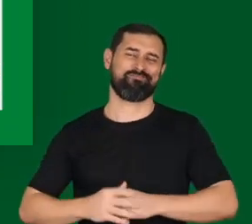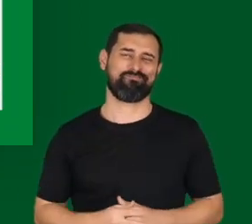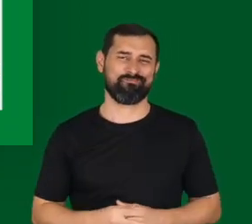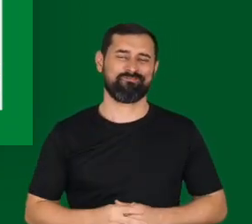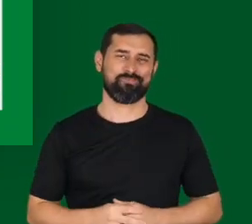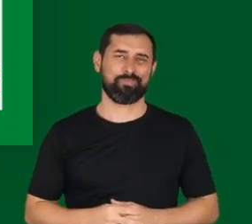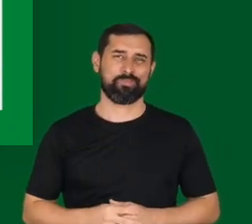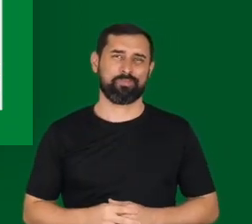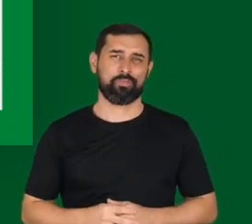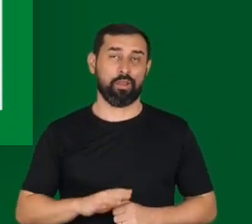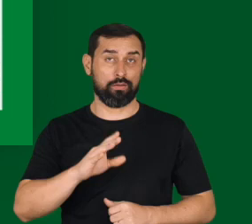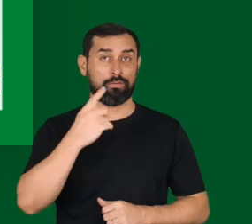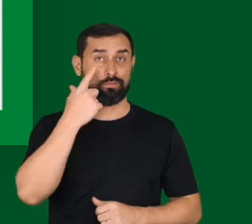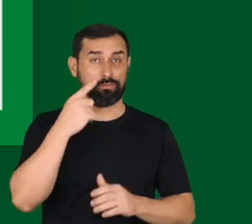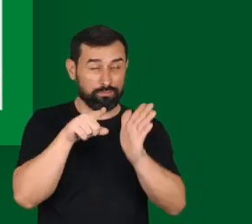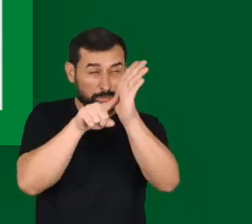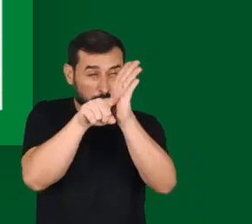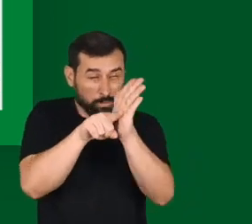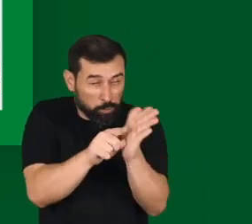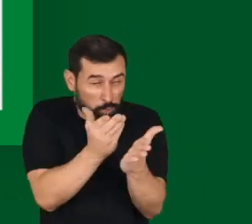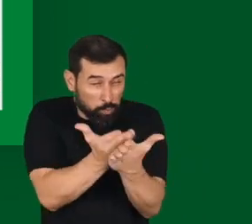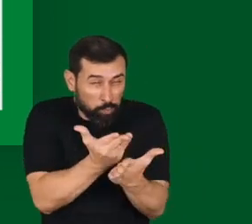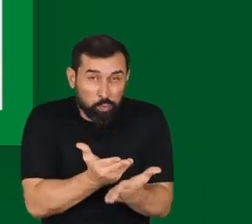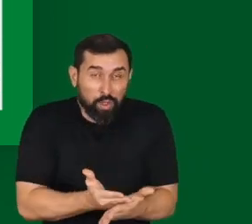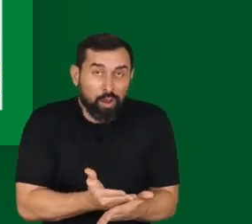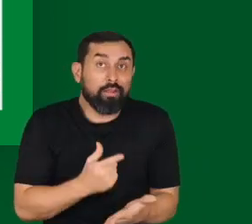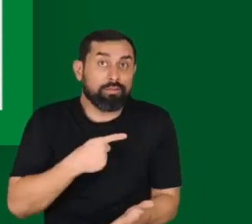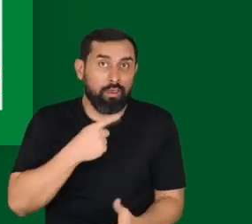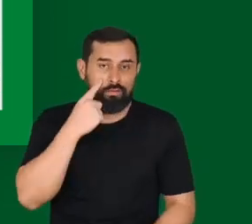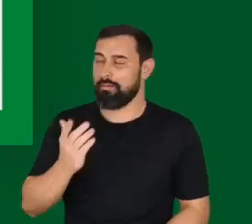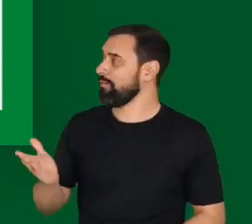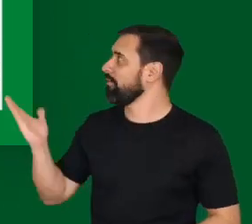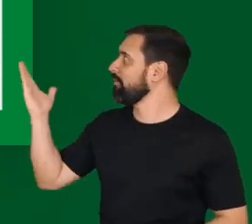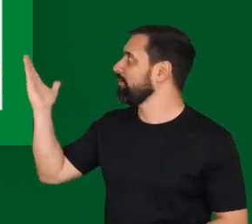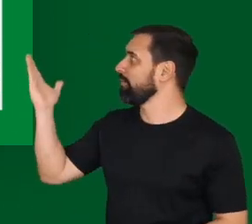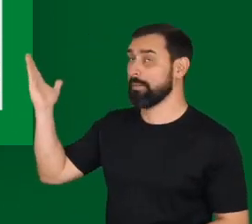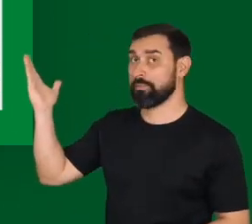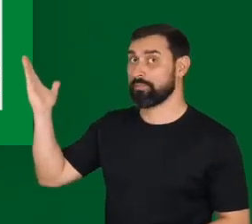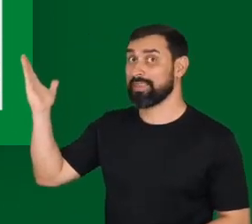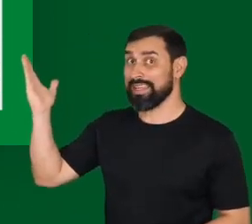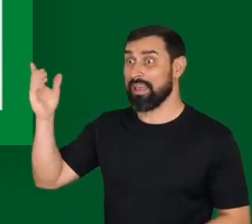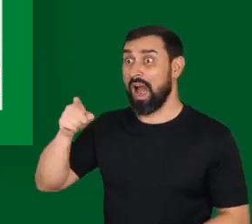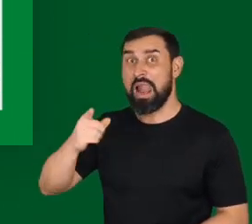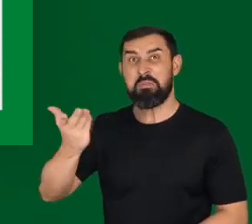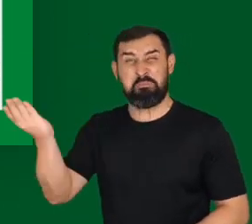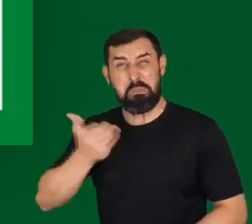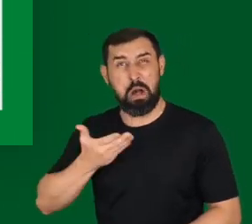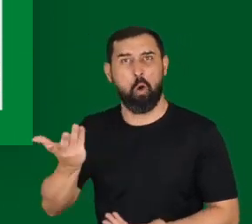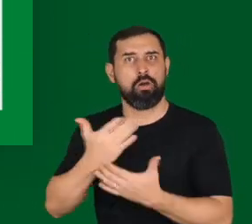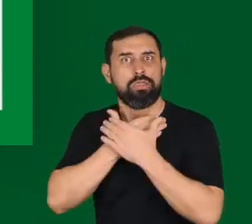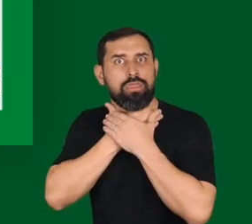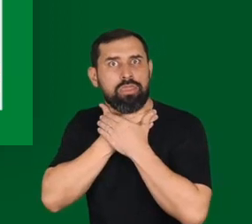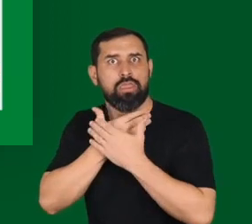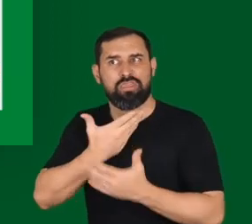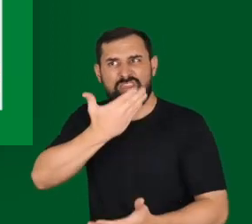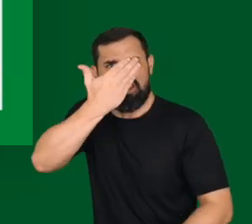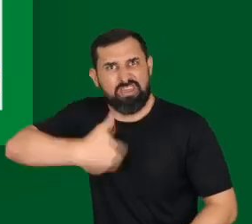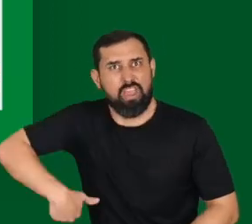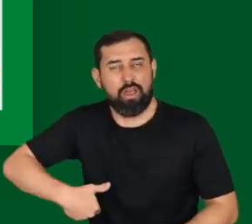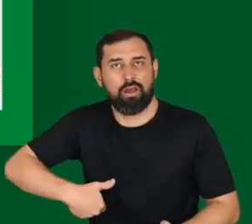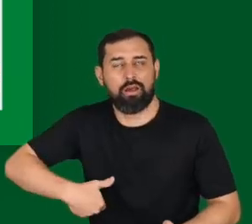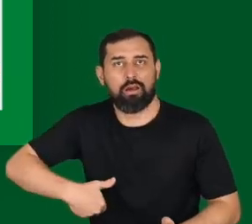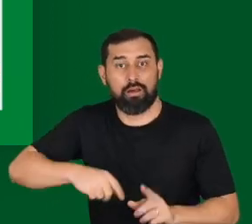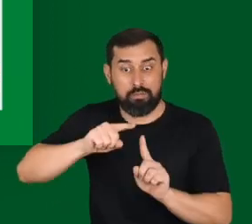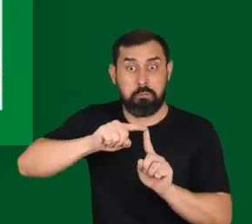E eu trago essa característica demográfica do trauma, né, pediátrico. Na primeira hora ali, a gente